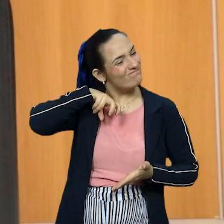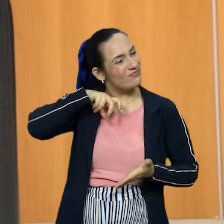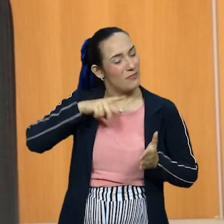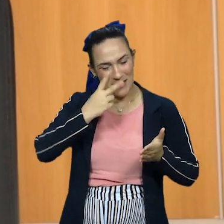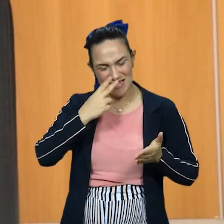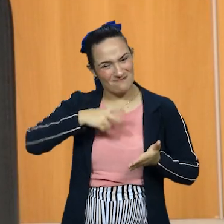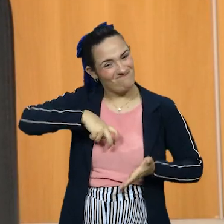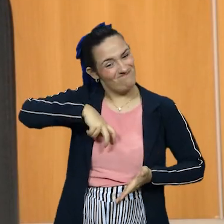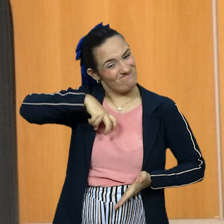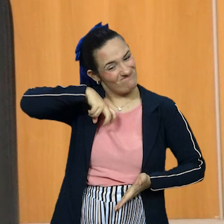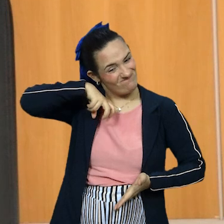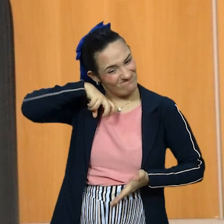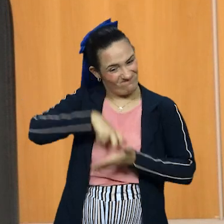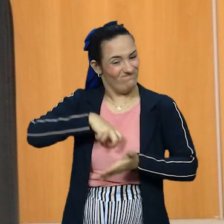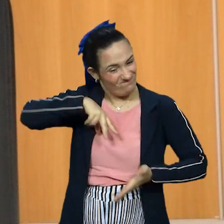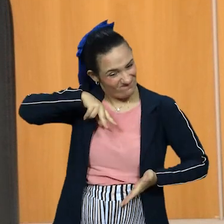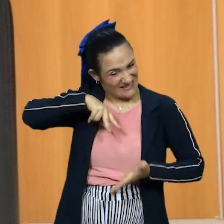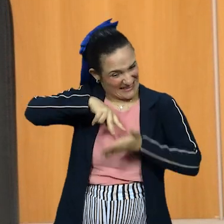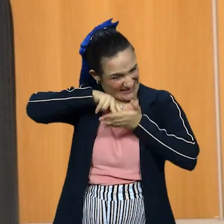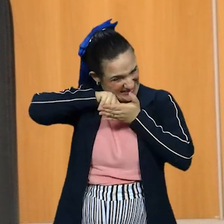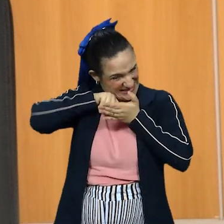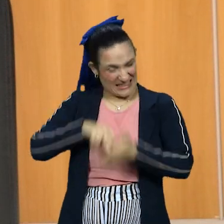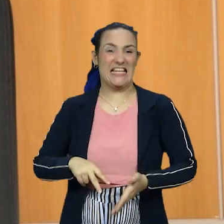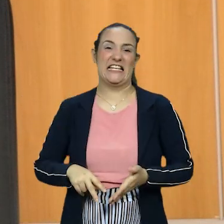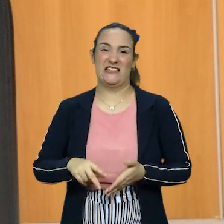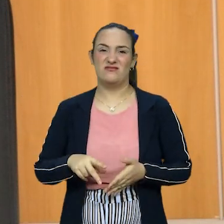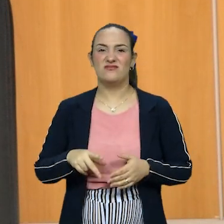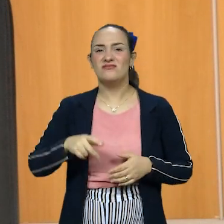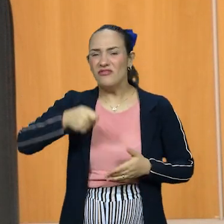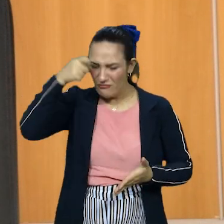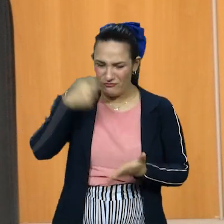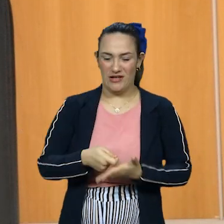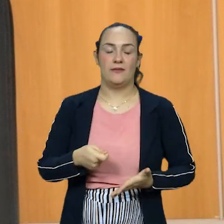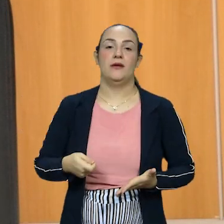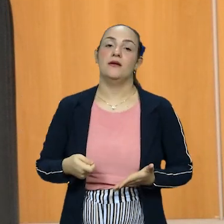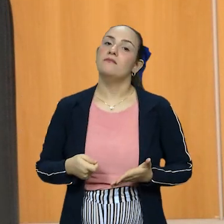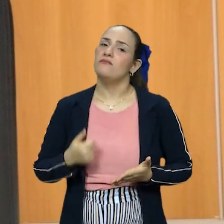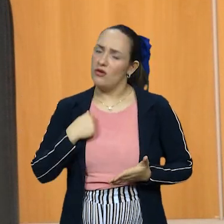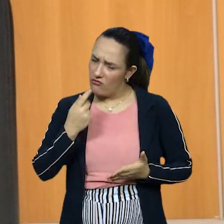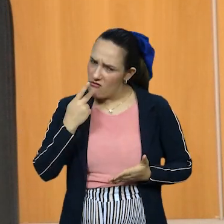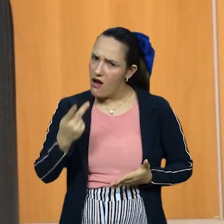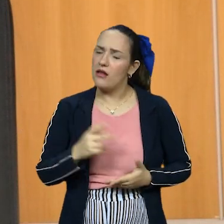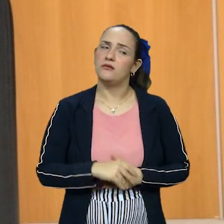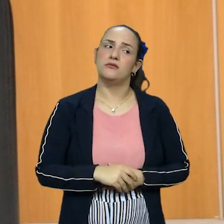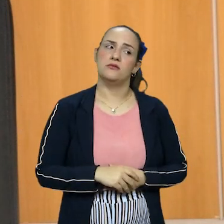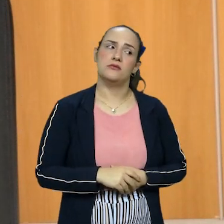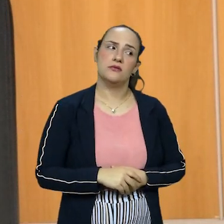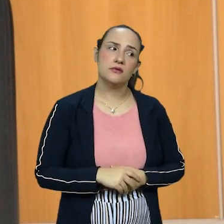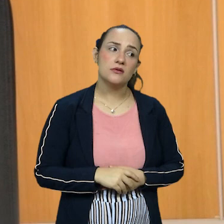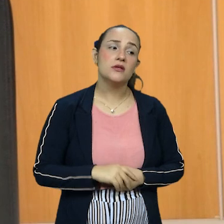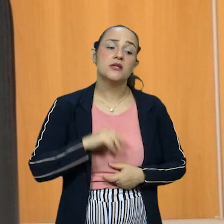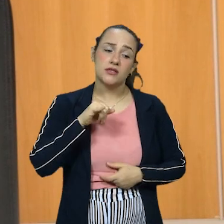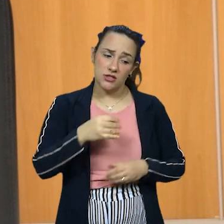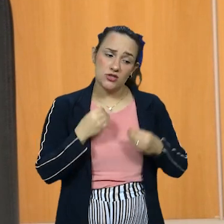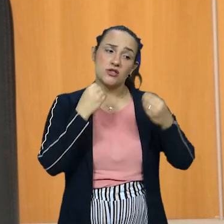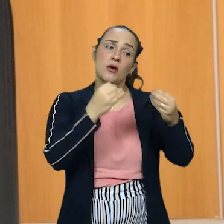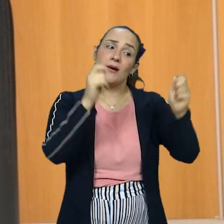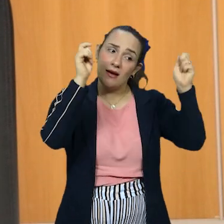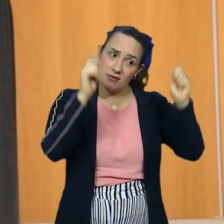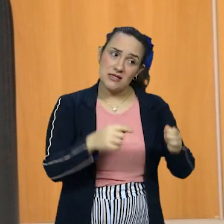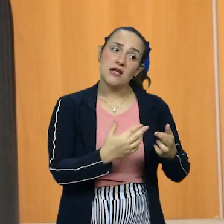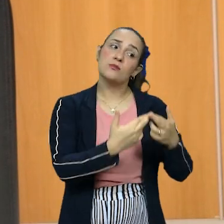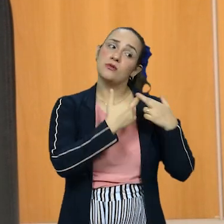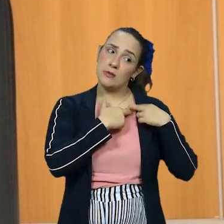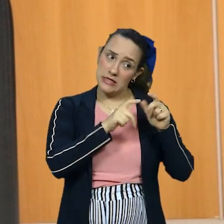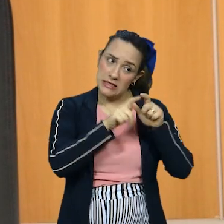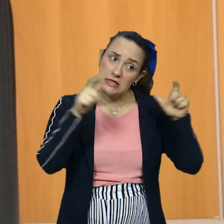né? É extremamente dura com o militar. E tem que ser assim, que eu sempre digo a eles que a quem muito